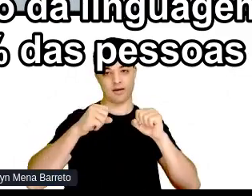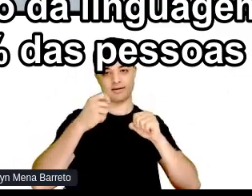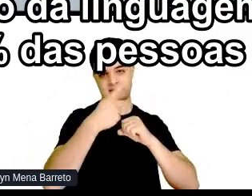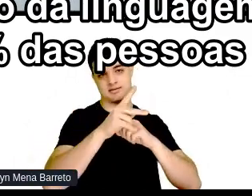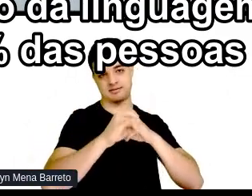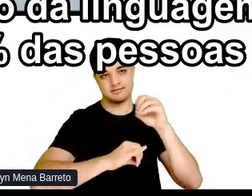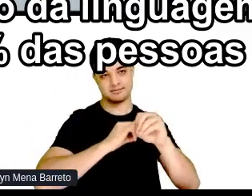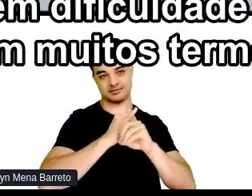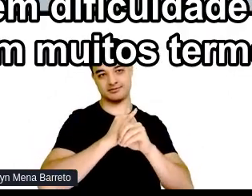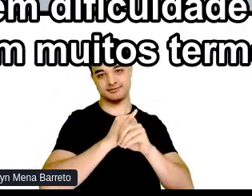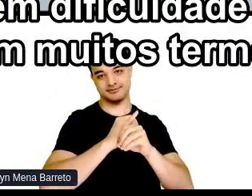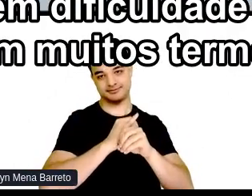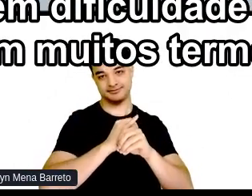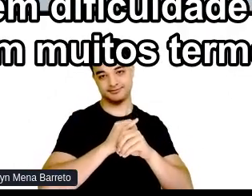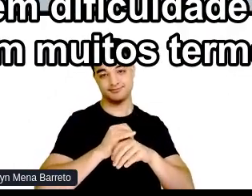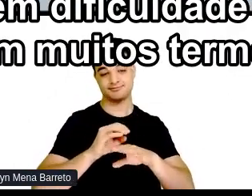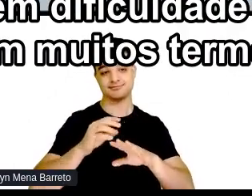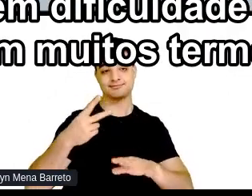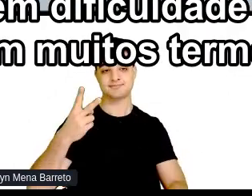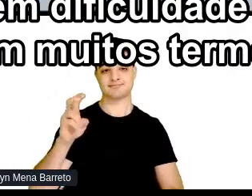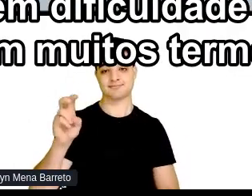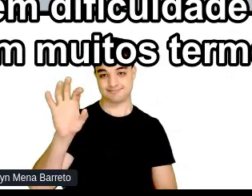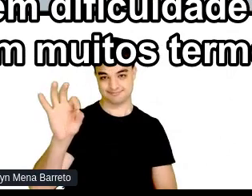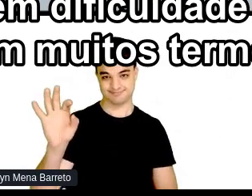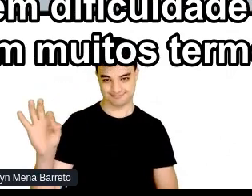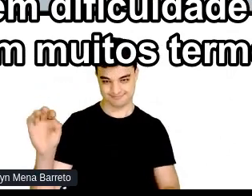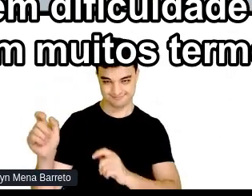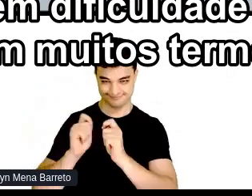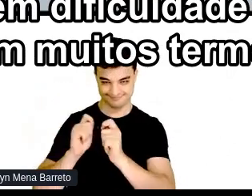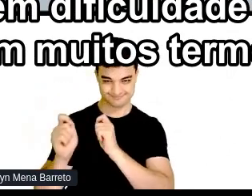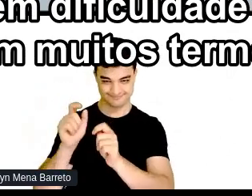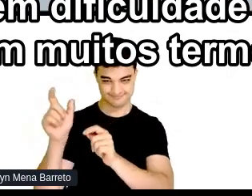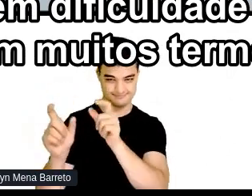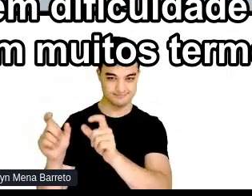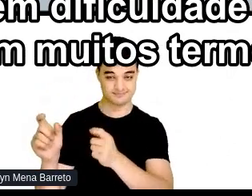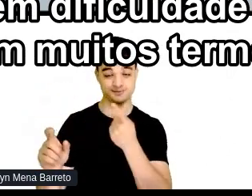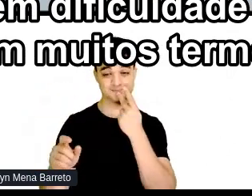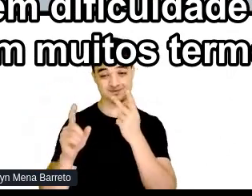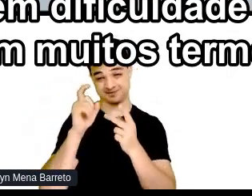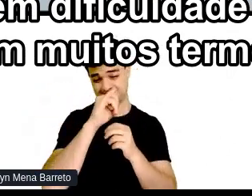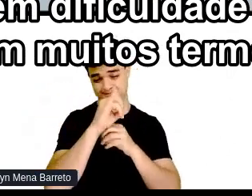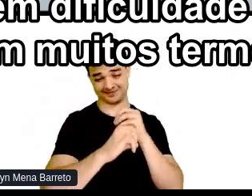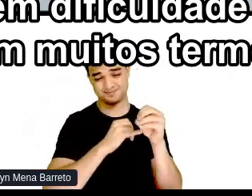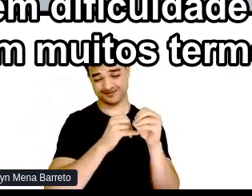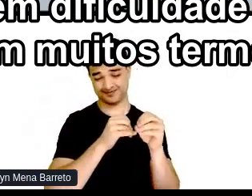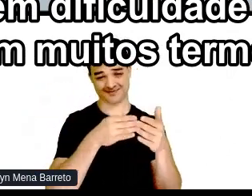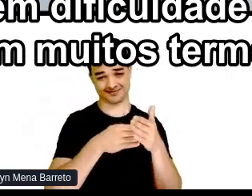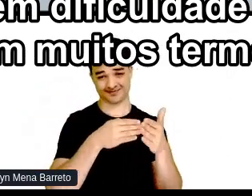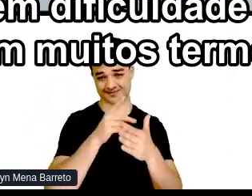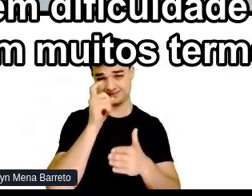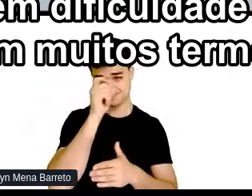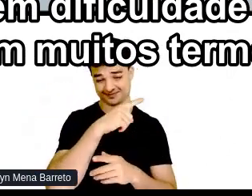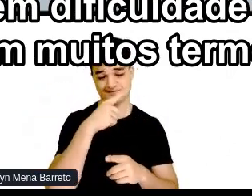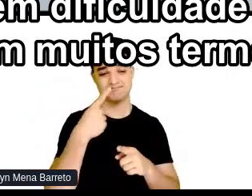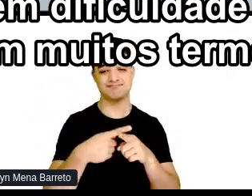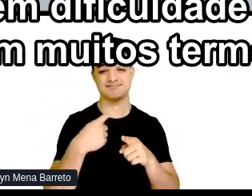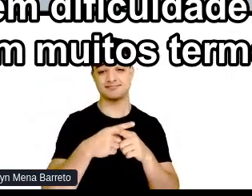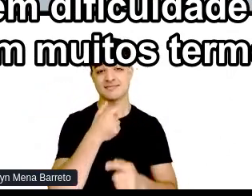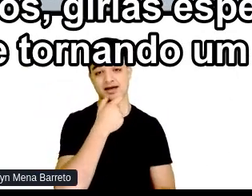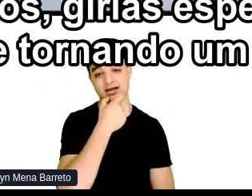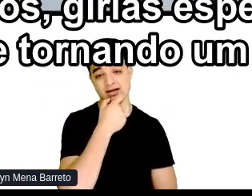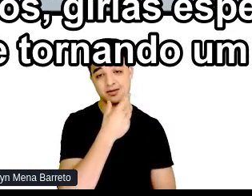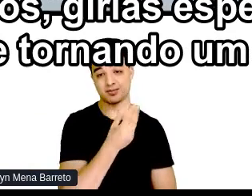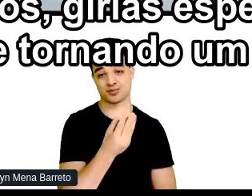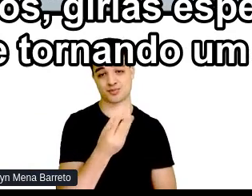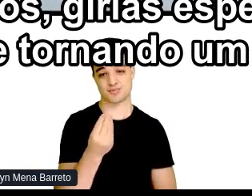E na visão deles, se a informação está vindo de uma pessoa que eles conhecem, eles já acreditam naquele fato falso, já dão veracidade